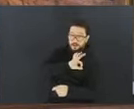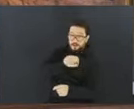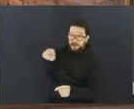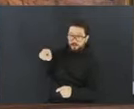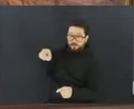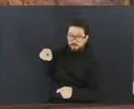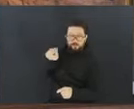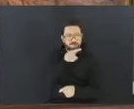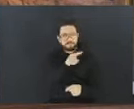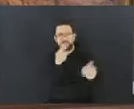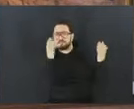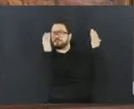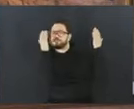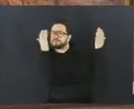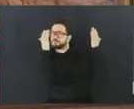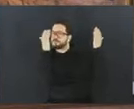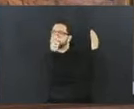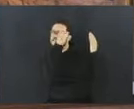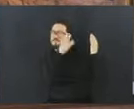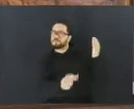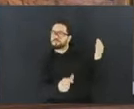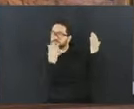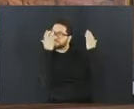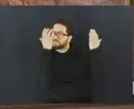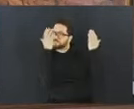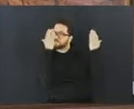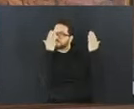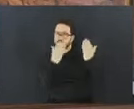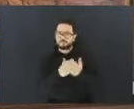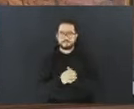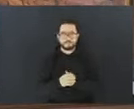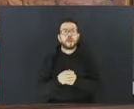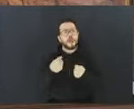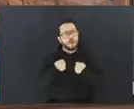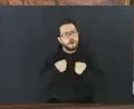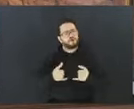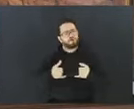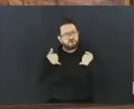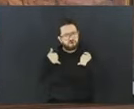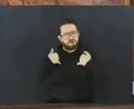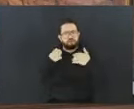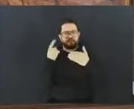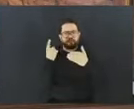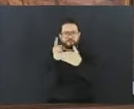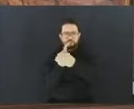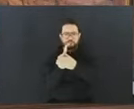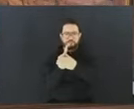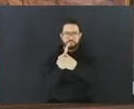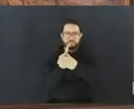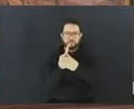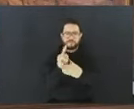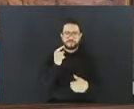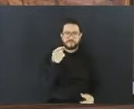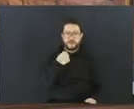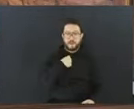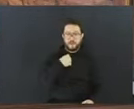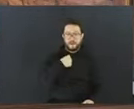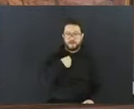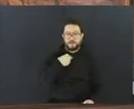Então, eu tenho muito orgulho em fazer parte dessa tropa. Embora na reserva, 35 anos de corporação,